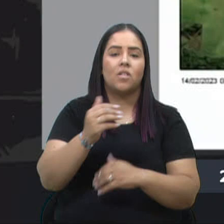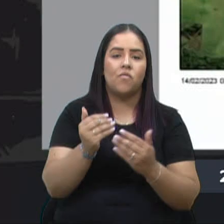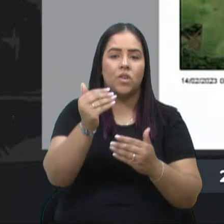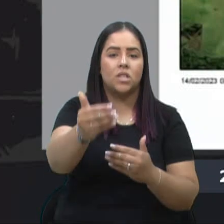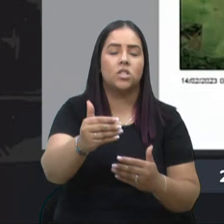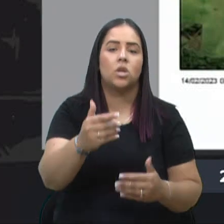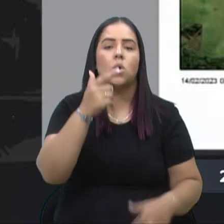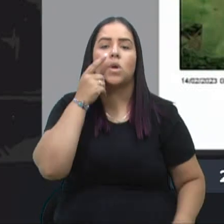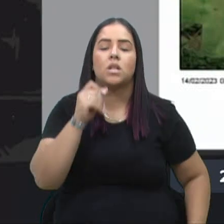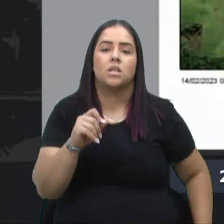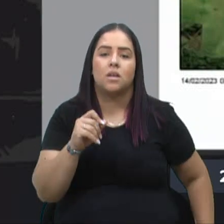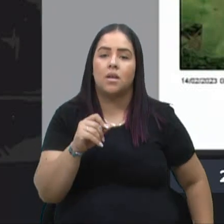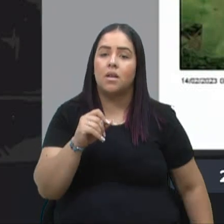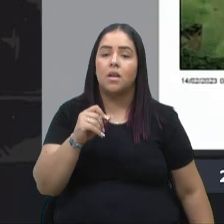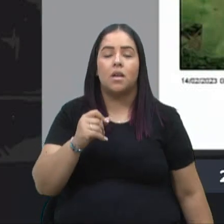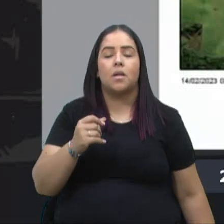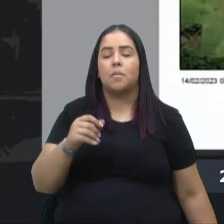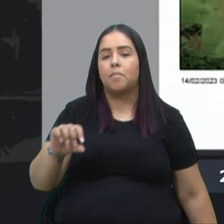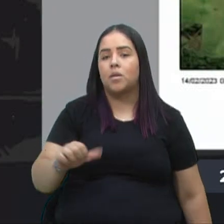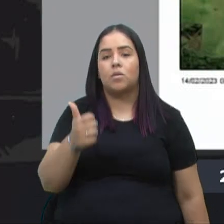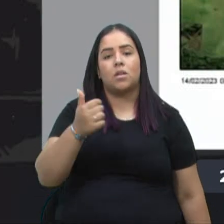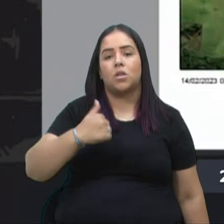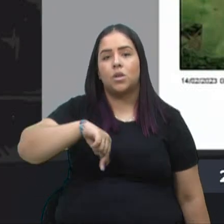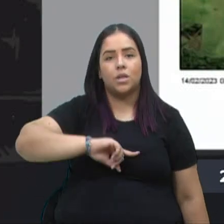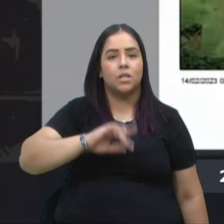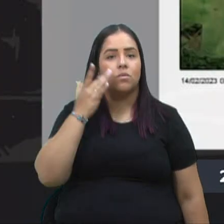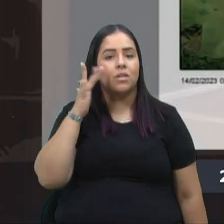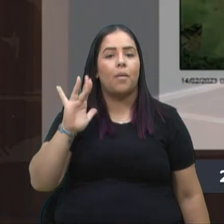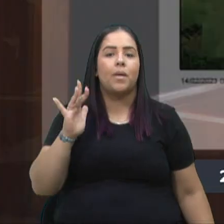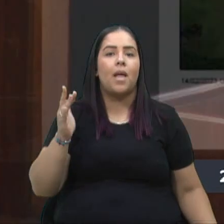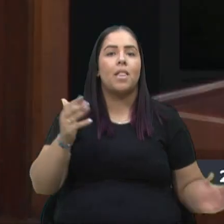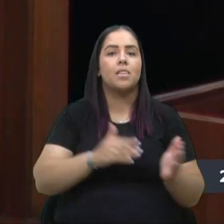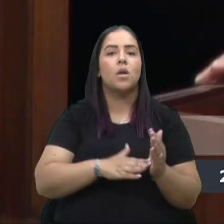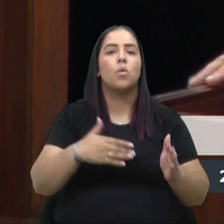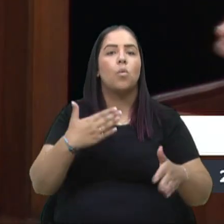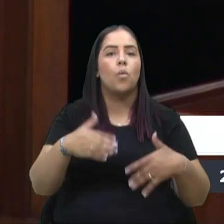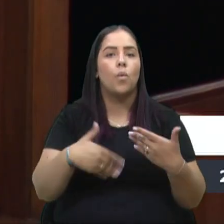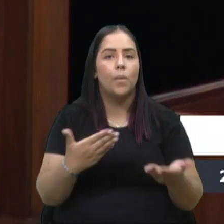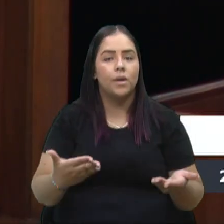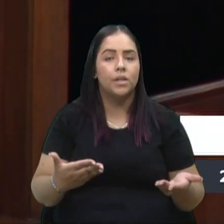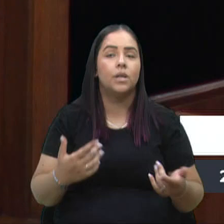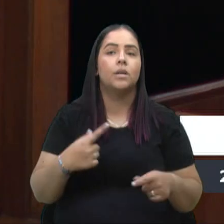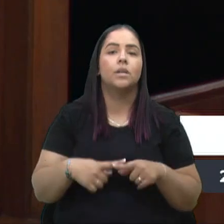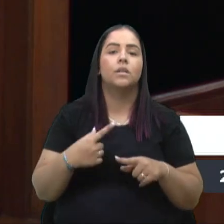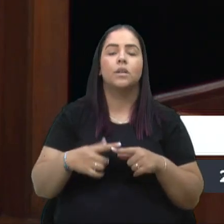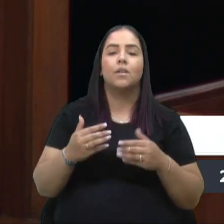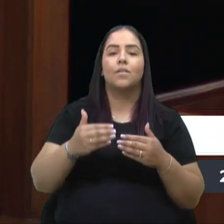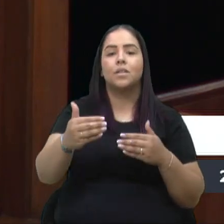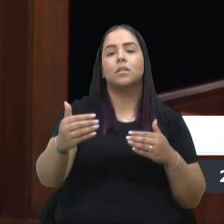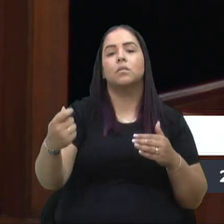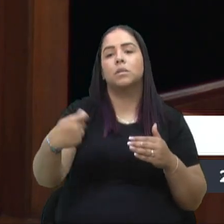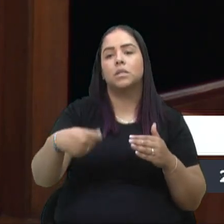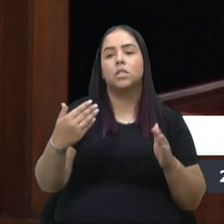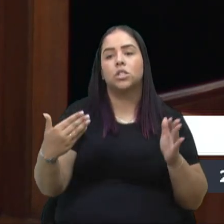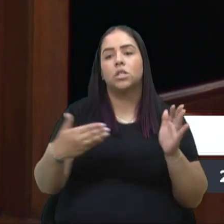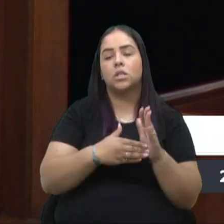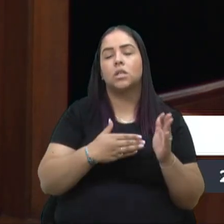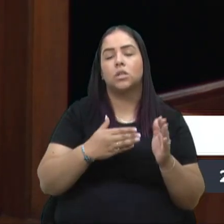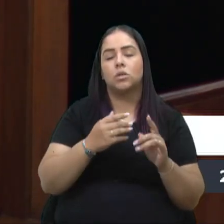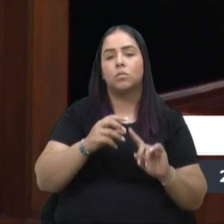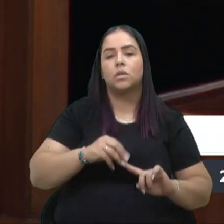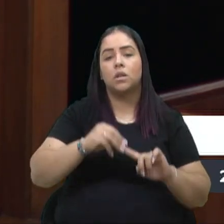melhorar não se sabe até quando e a gente sabe que ali na frente tem que atingir o Marco mas o município está dizendo